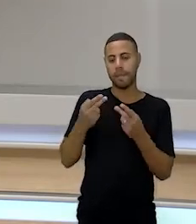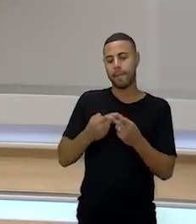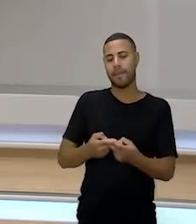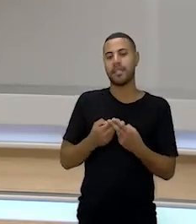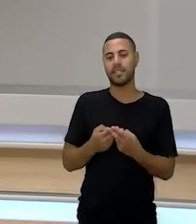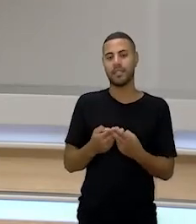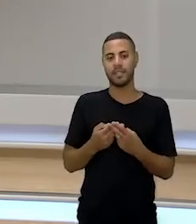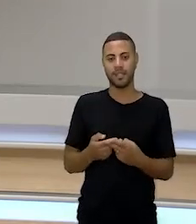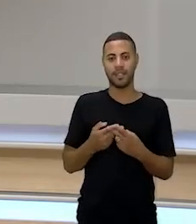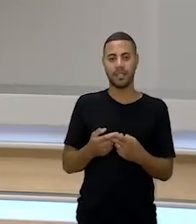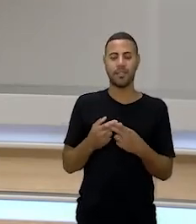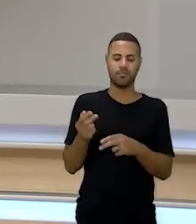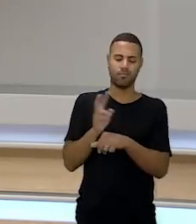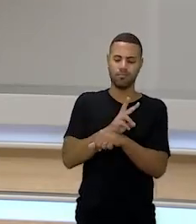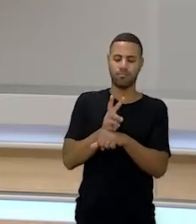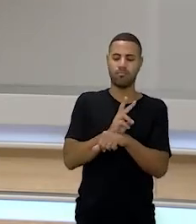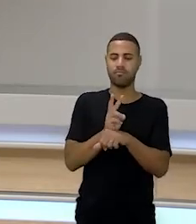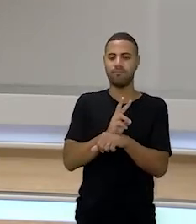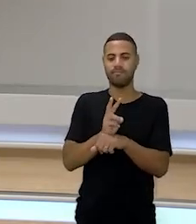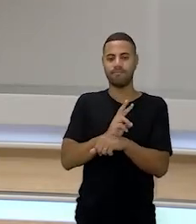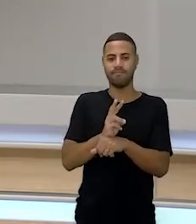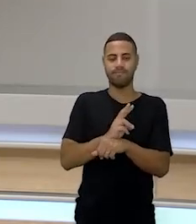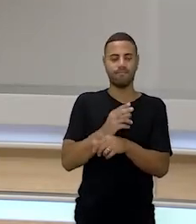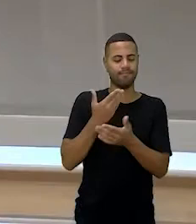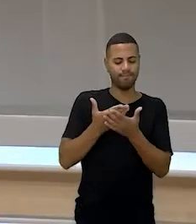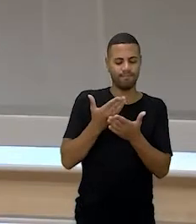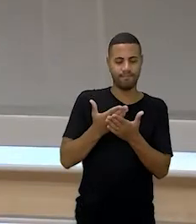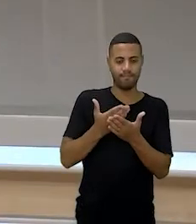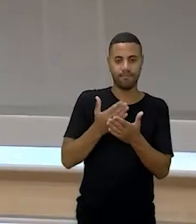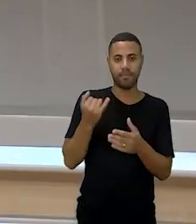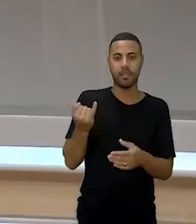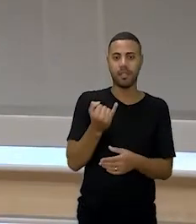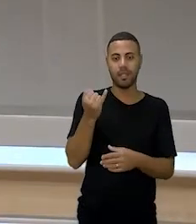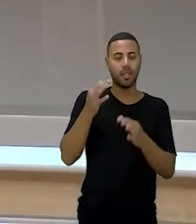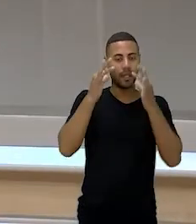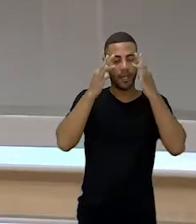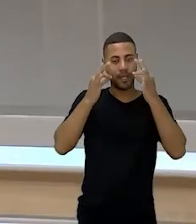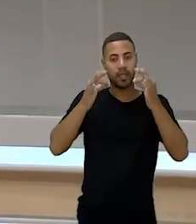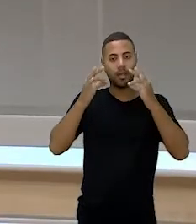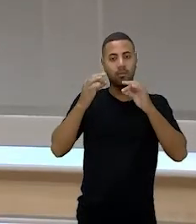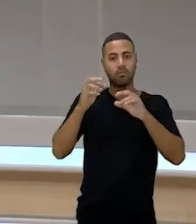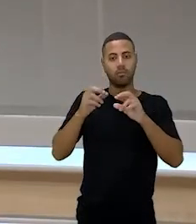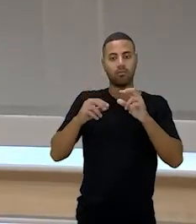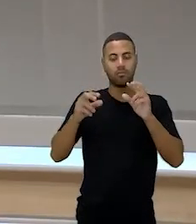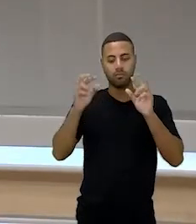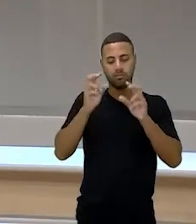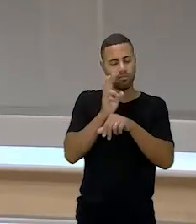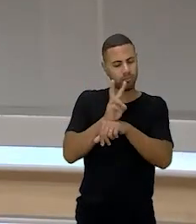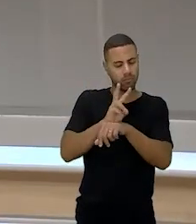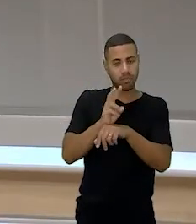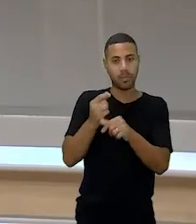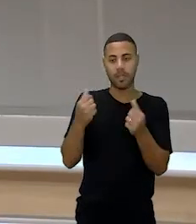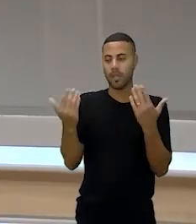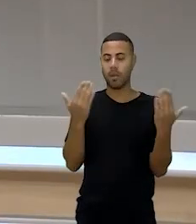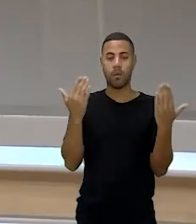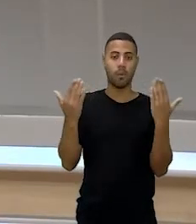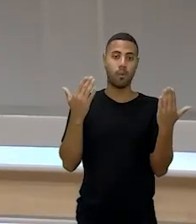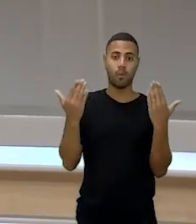paciência e muita observação. Muita observação, muito, você falou muito. certo. Muita atenção, muita observação e muita associação,